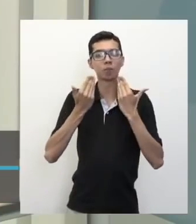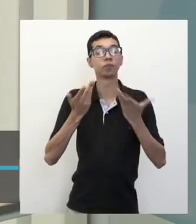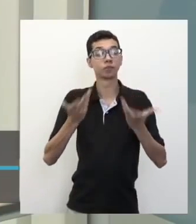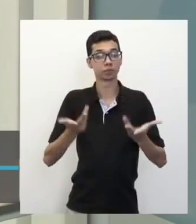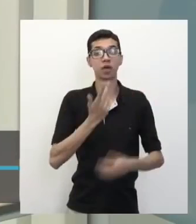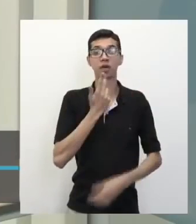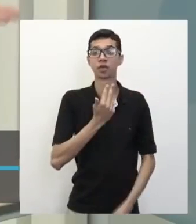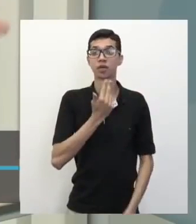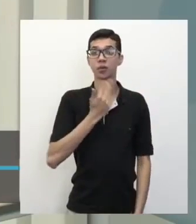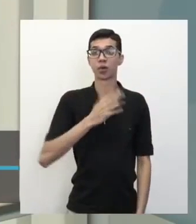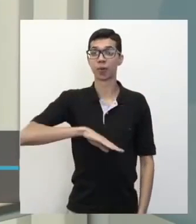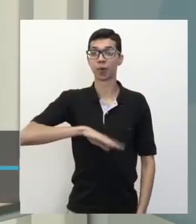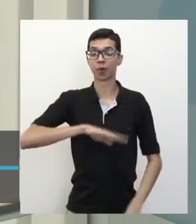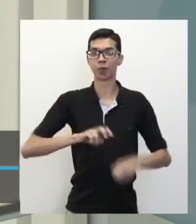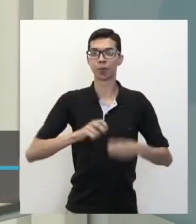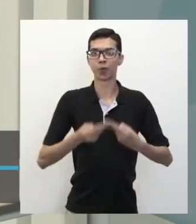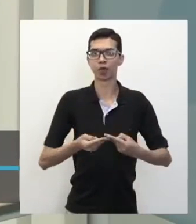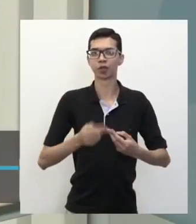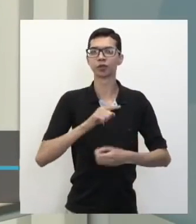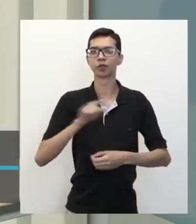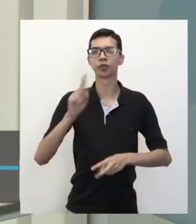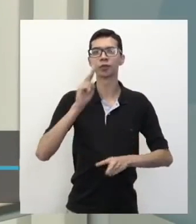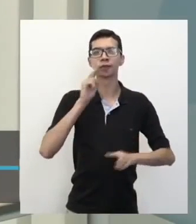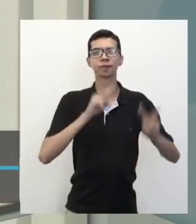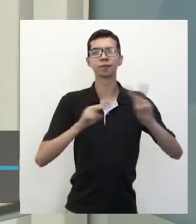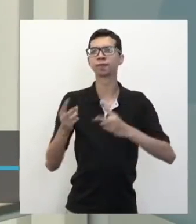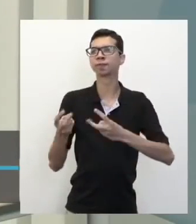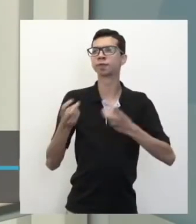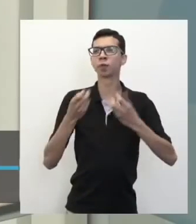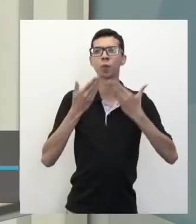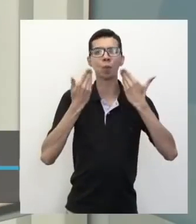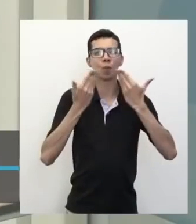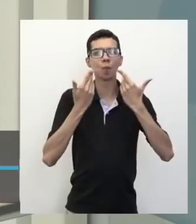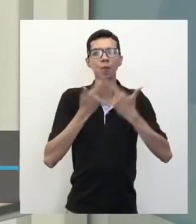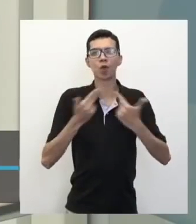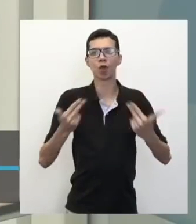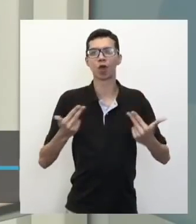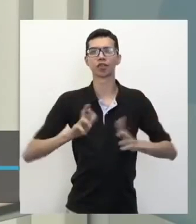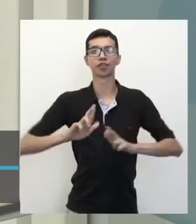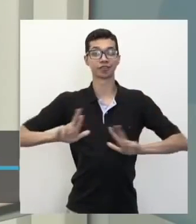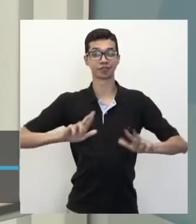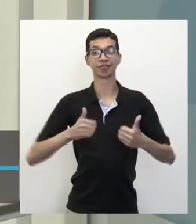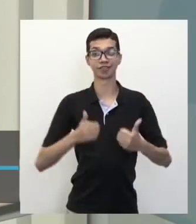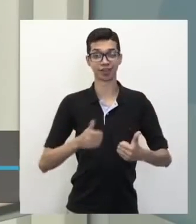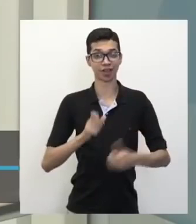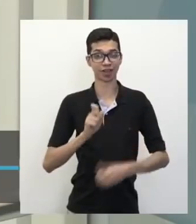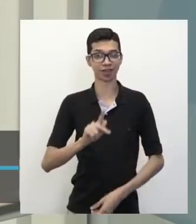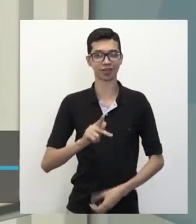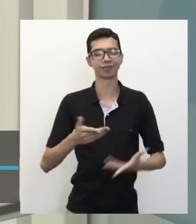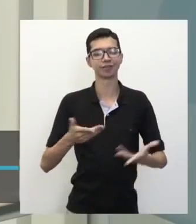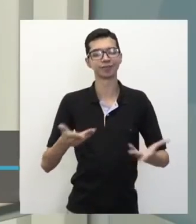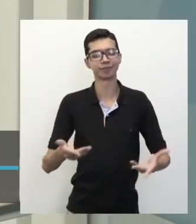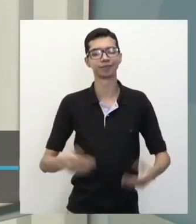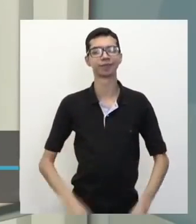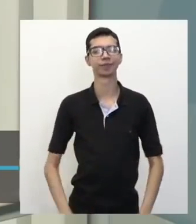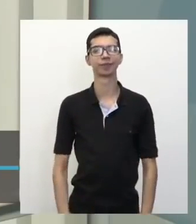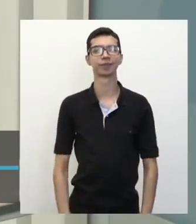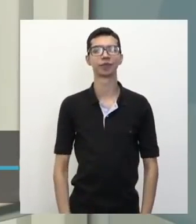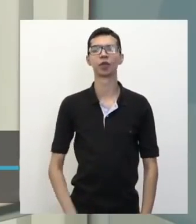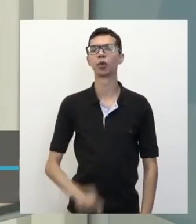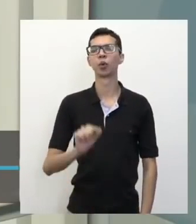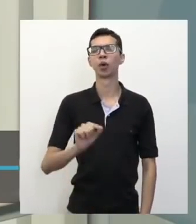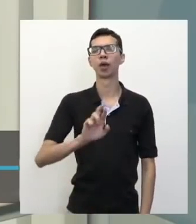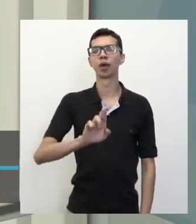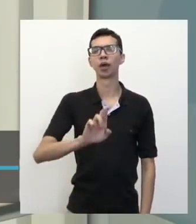para abrir horizontes, certo? Abrir horizontes. Vamos lá. Então, é uma releitura? É uma releitura.